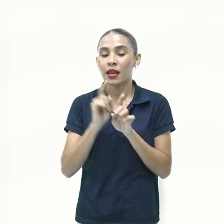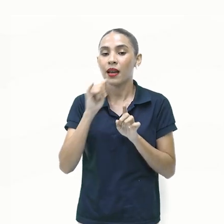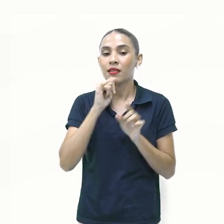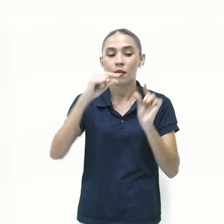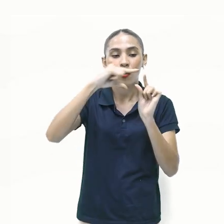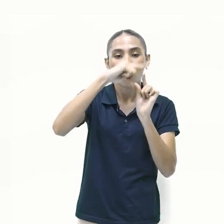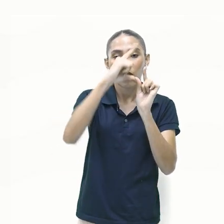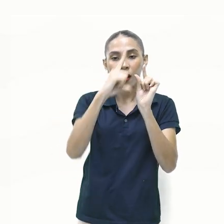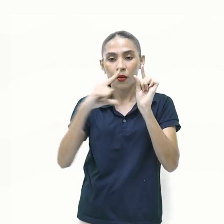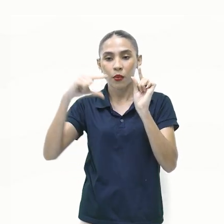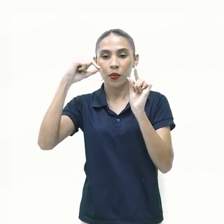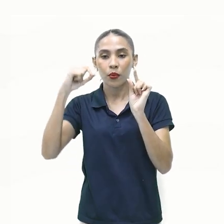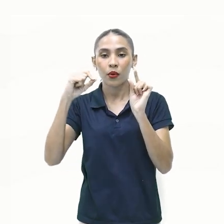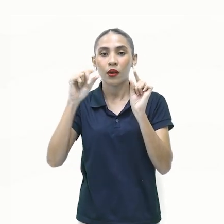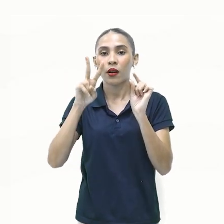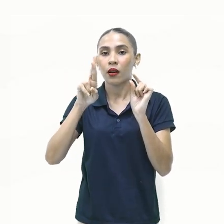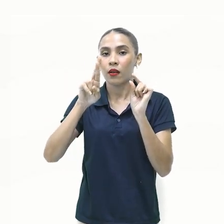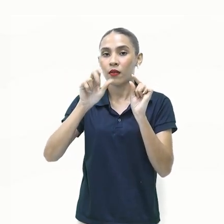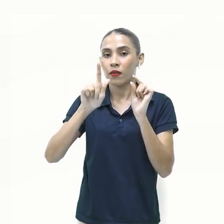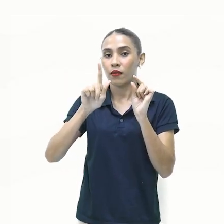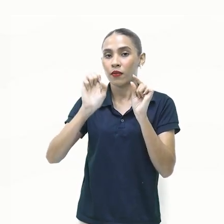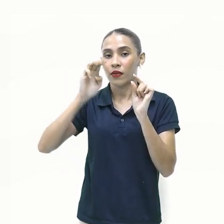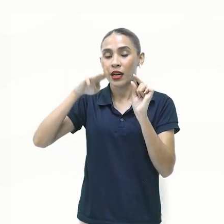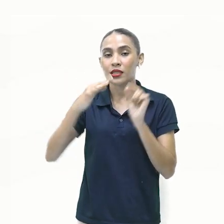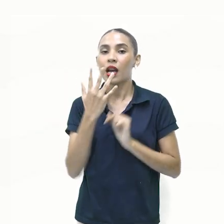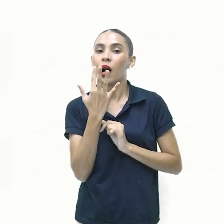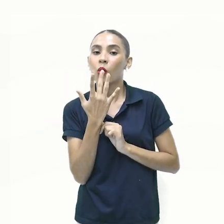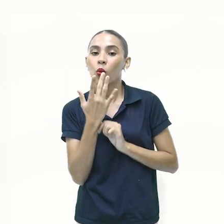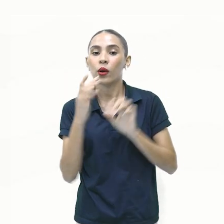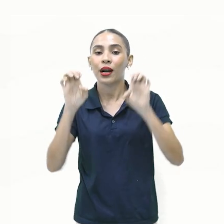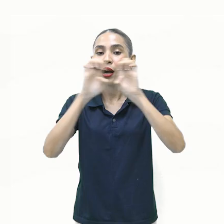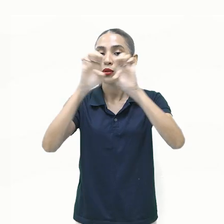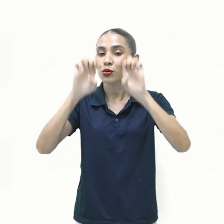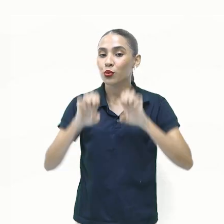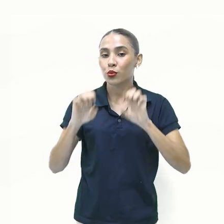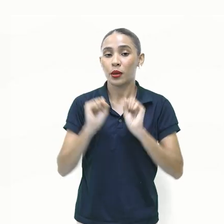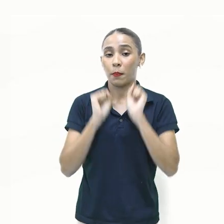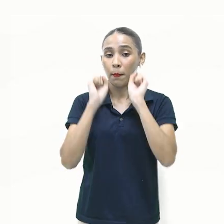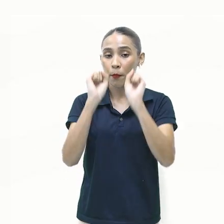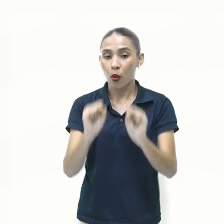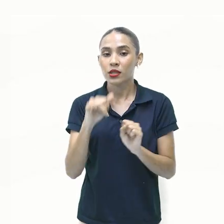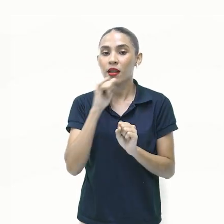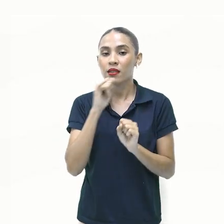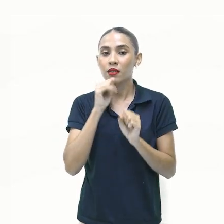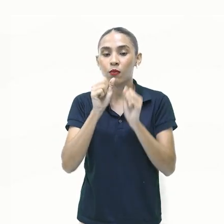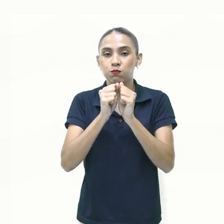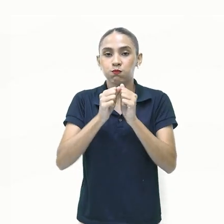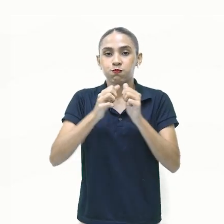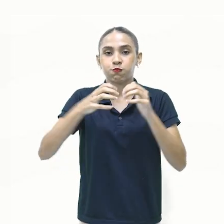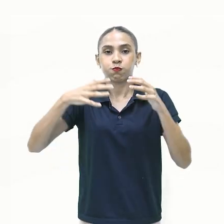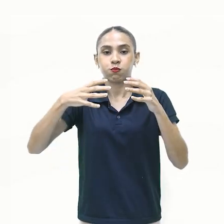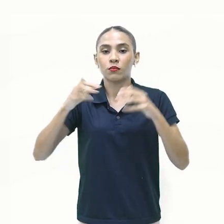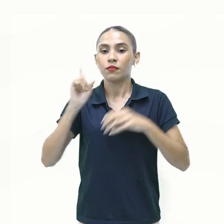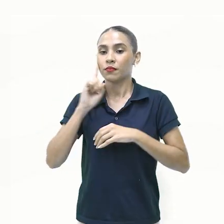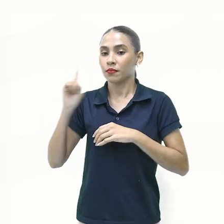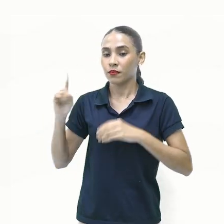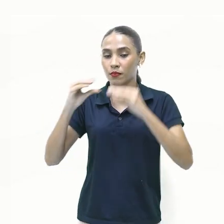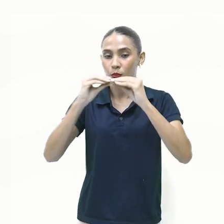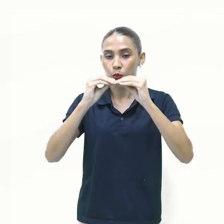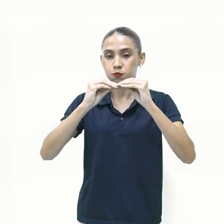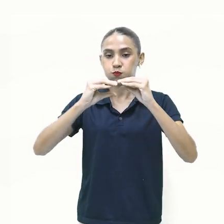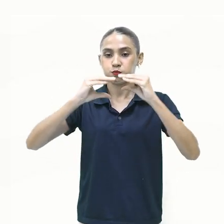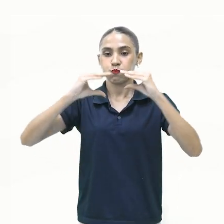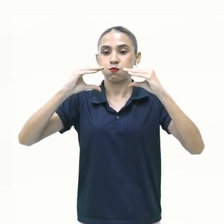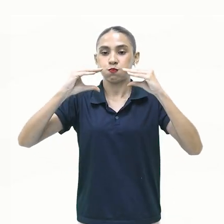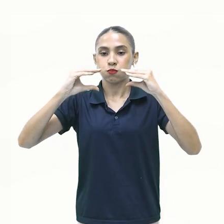a gente observa aqui a forma e a cor também. Então, quanto à forma, ela pode ser inflada aqui, como a gente